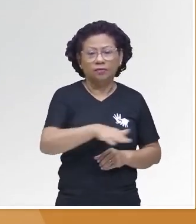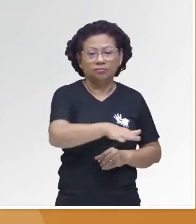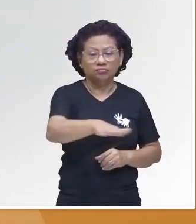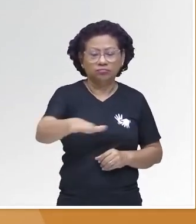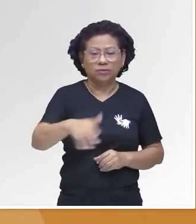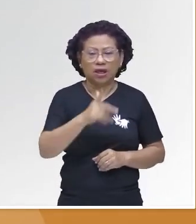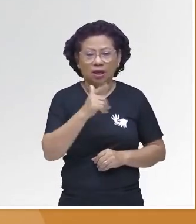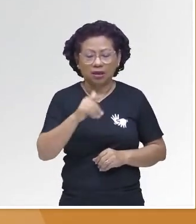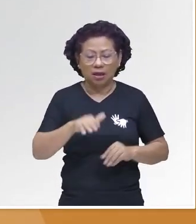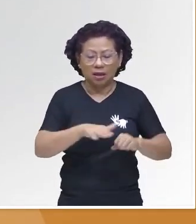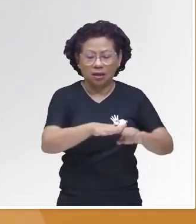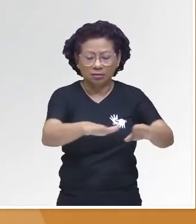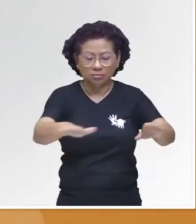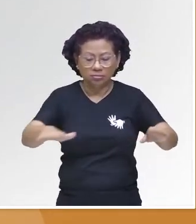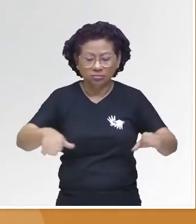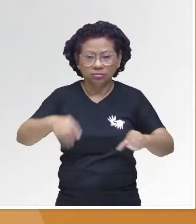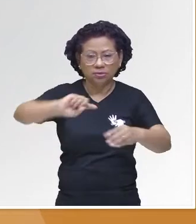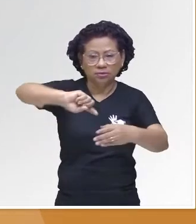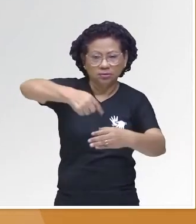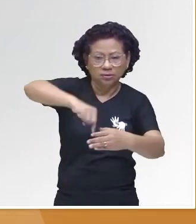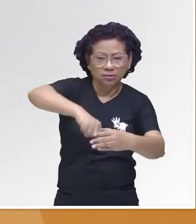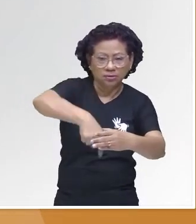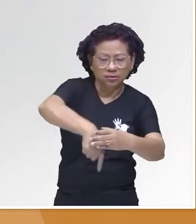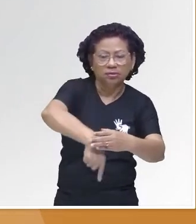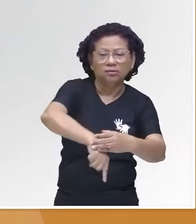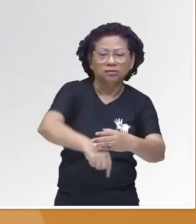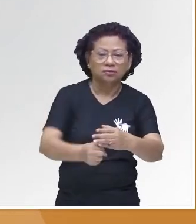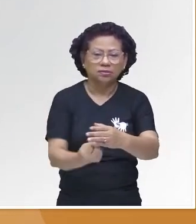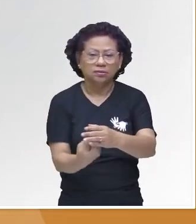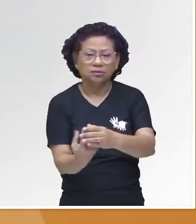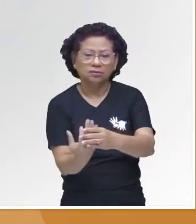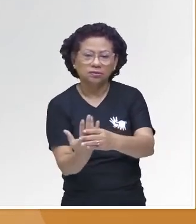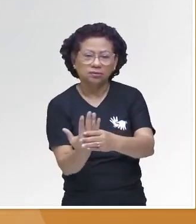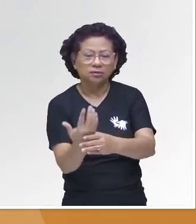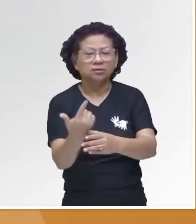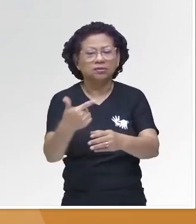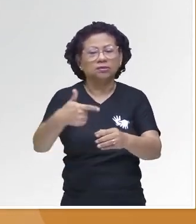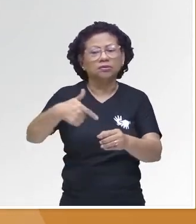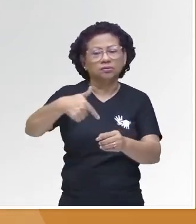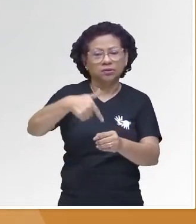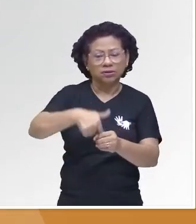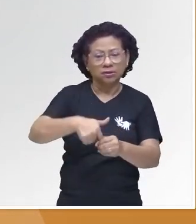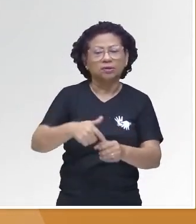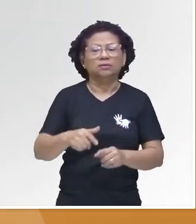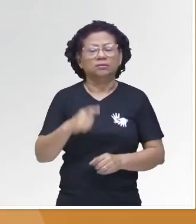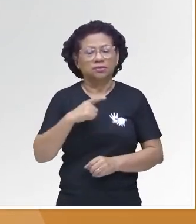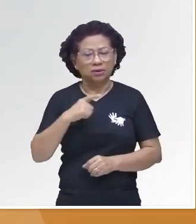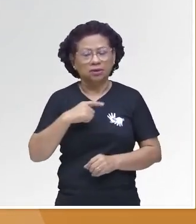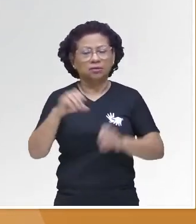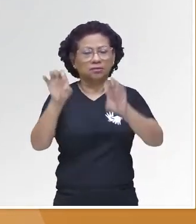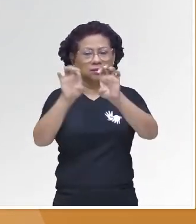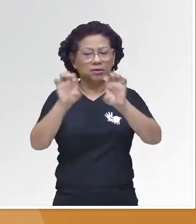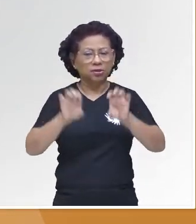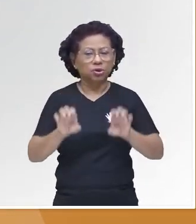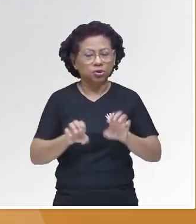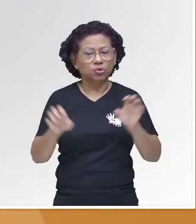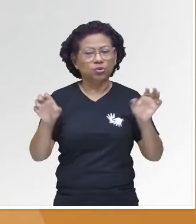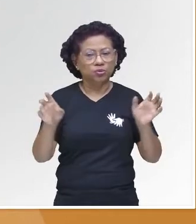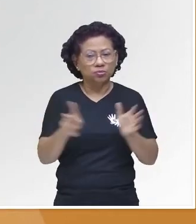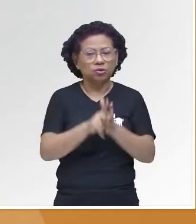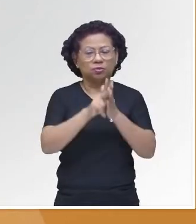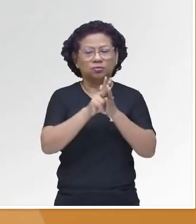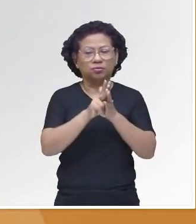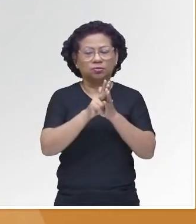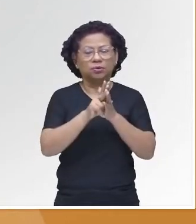vão fazer toda a extração ali do petróleo, né, essa estrutura delas é muito